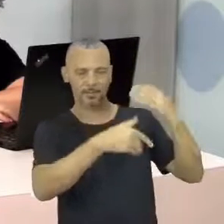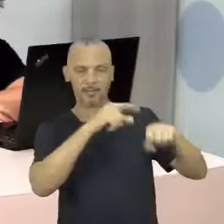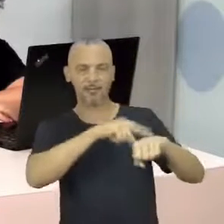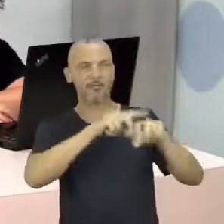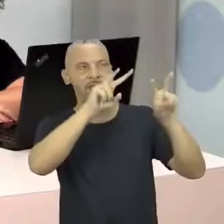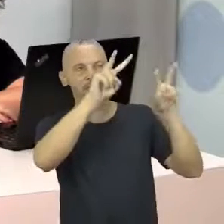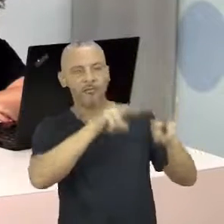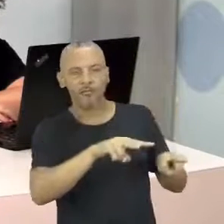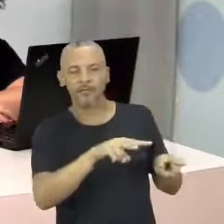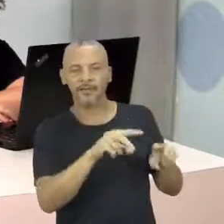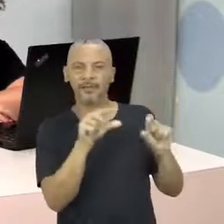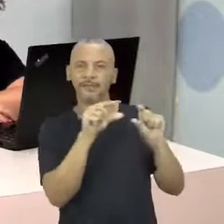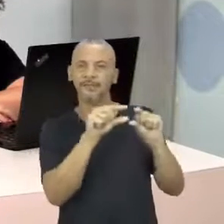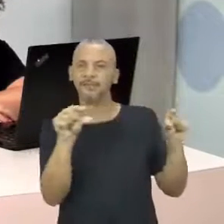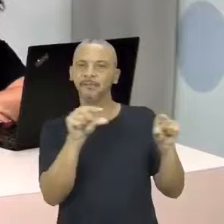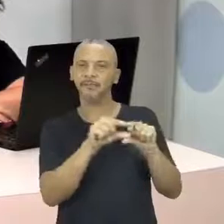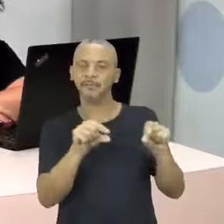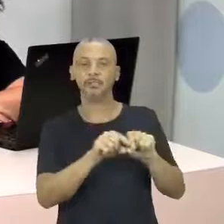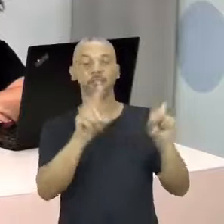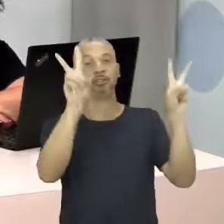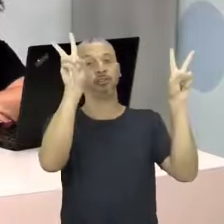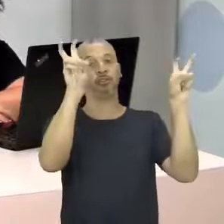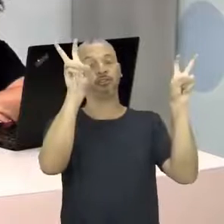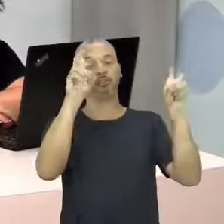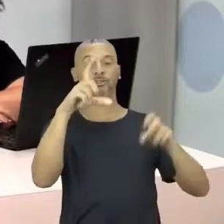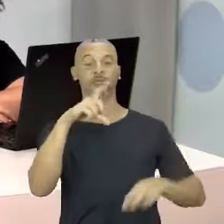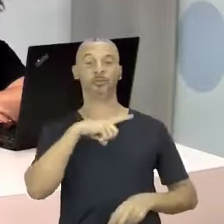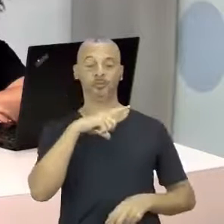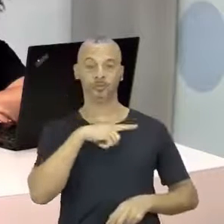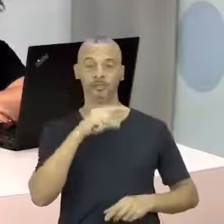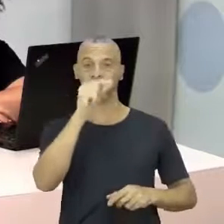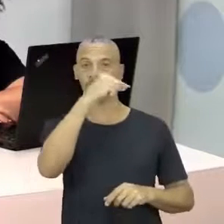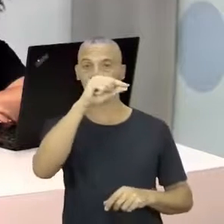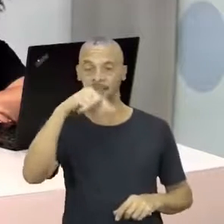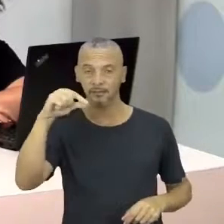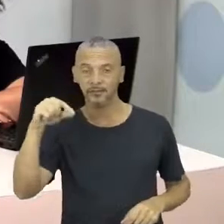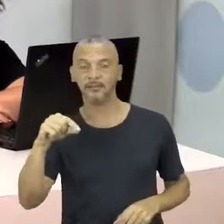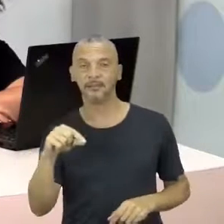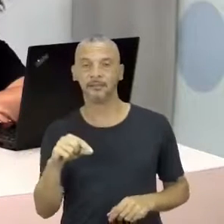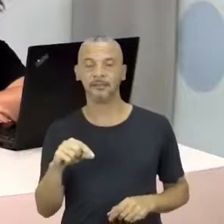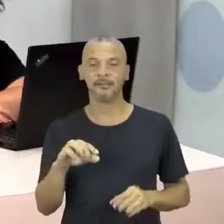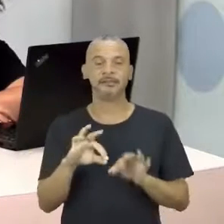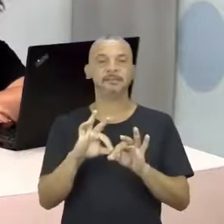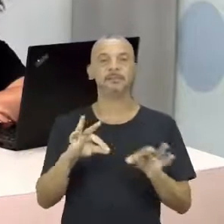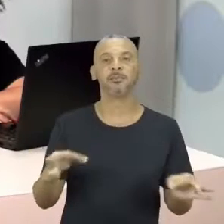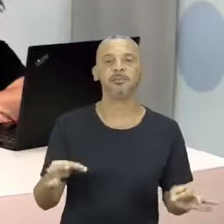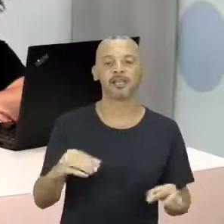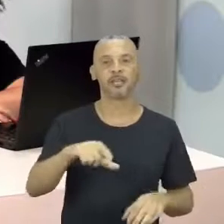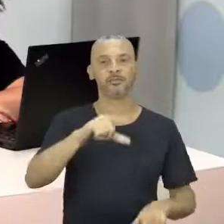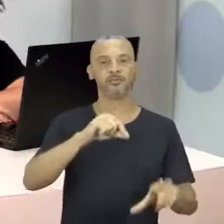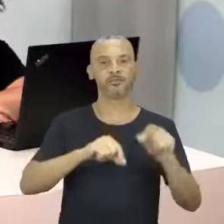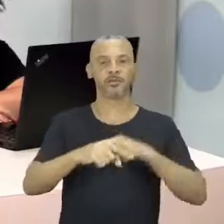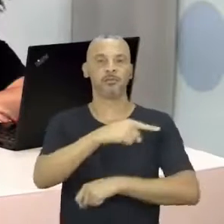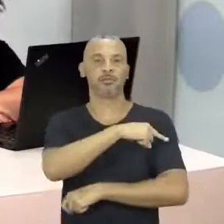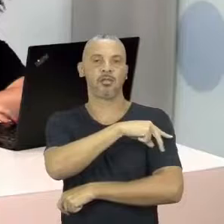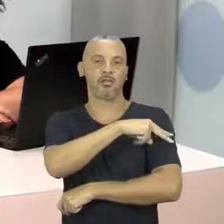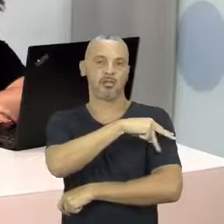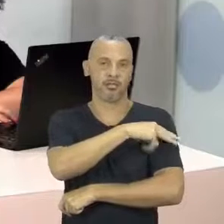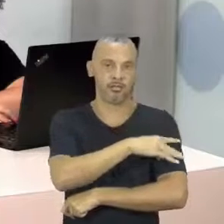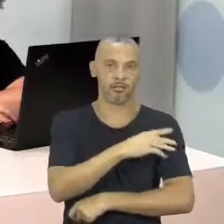que lá no título, lá em cima, estava escrito Processo Seletivo Simplificado, Anos Iniciais do Ensino